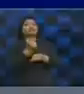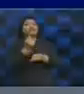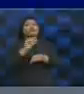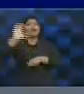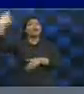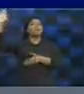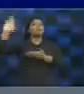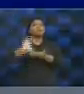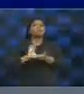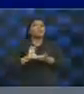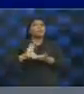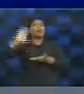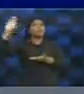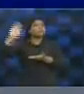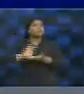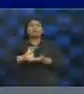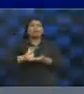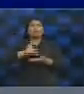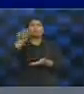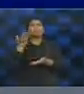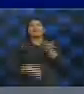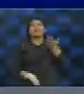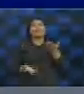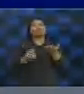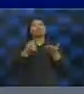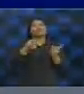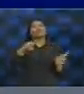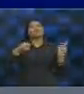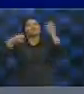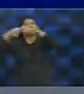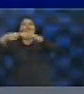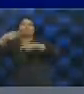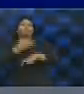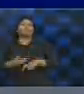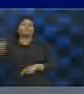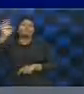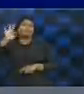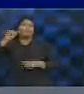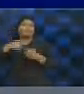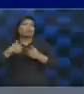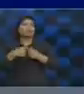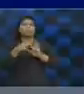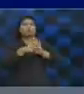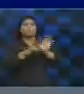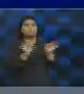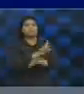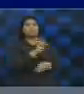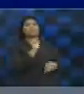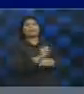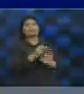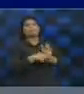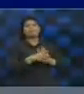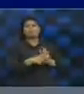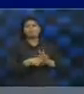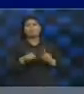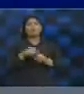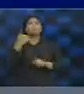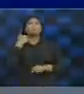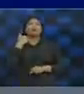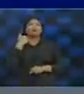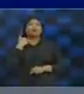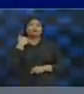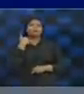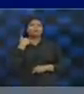está arquivado. A minha assessoria vai colocar agora no Facebook a foto do relatório do Banco Interamericano de Desenvolvimento que vocês